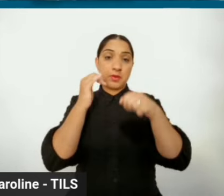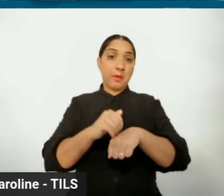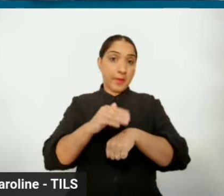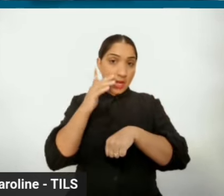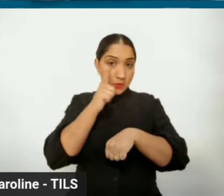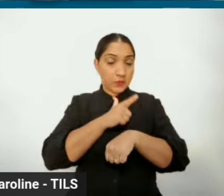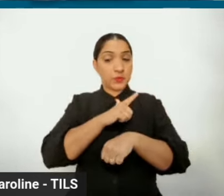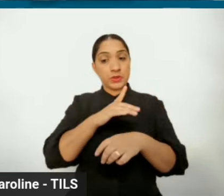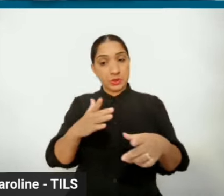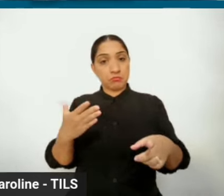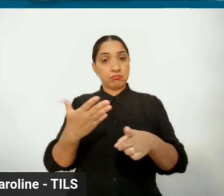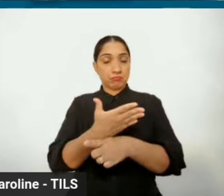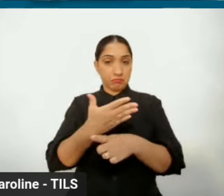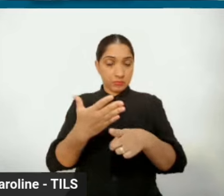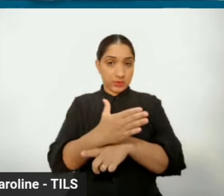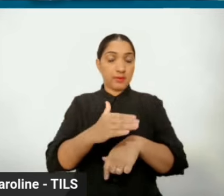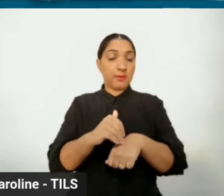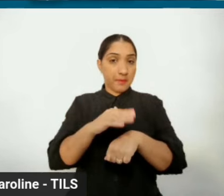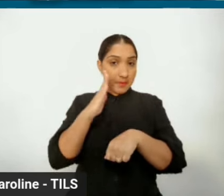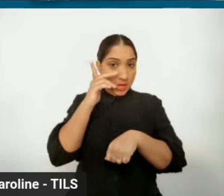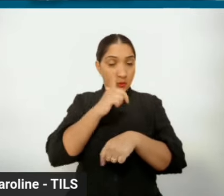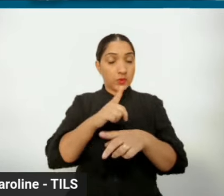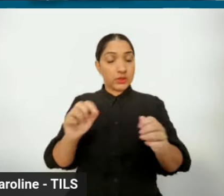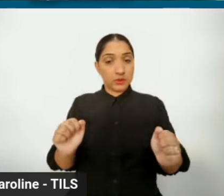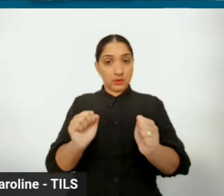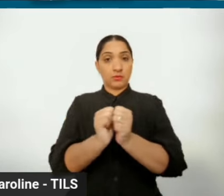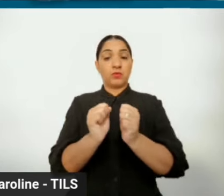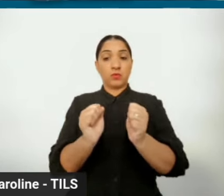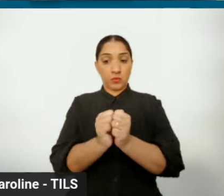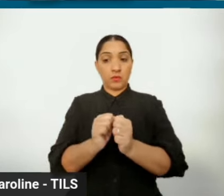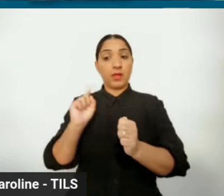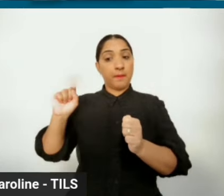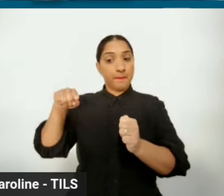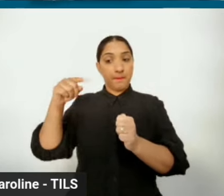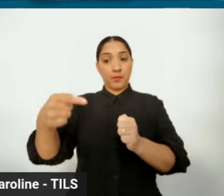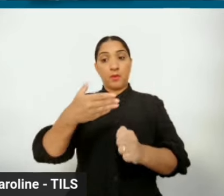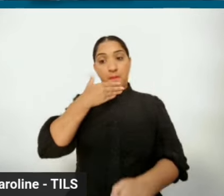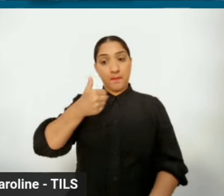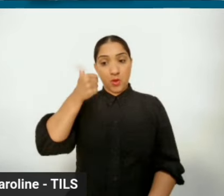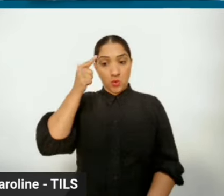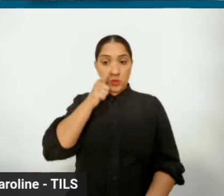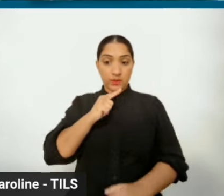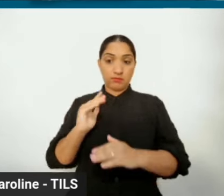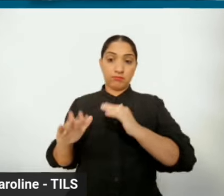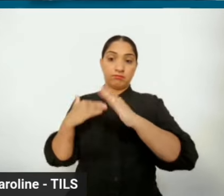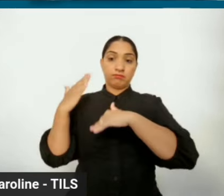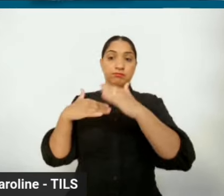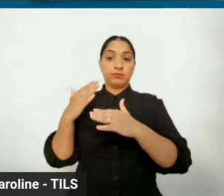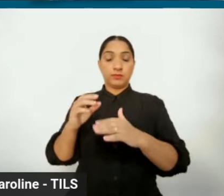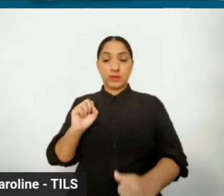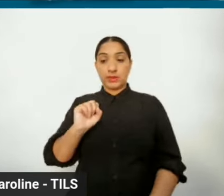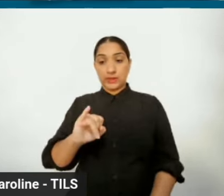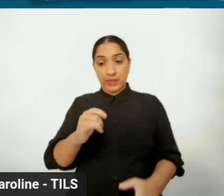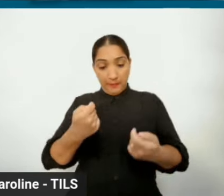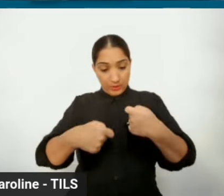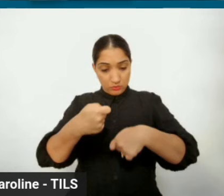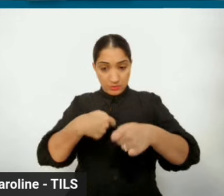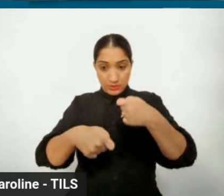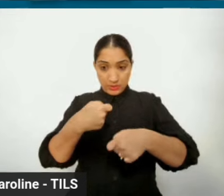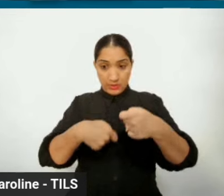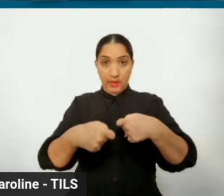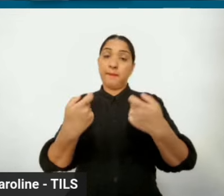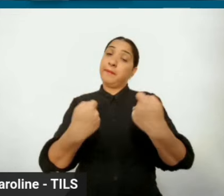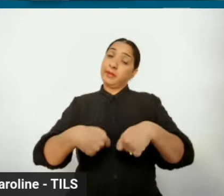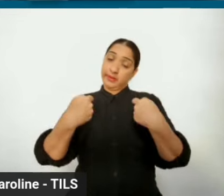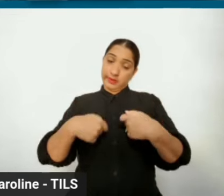quem sabe a próxima escolha não será mais promissora. Que alguém precisa administrar todas essas políticas,